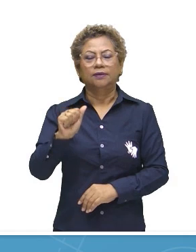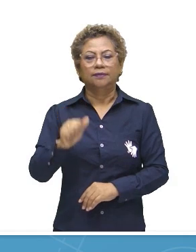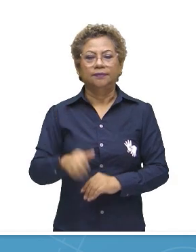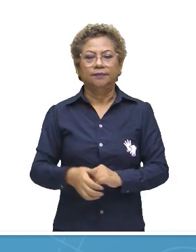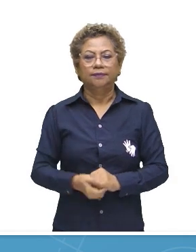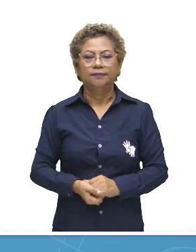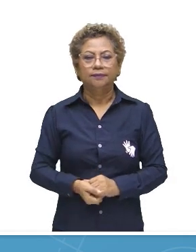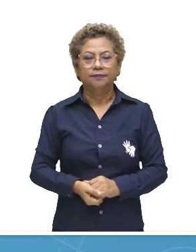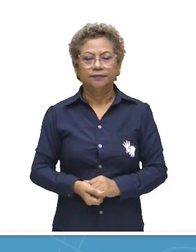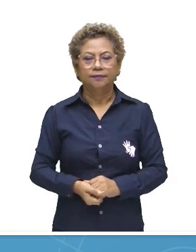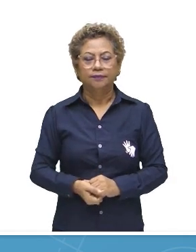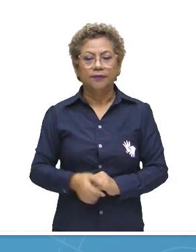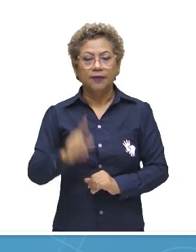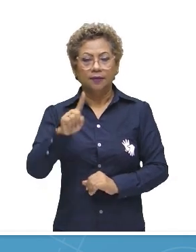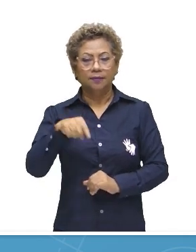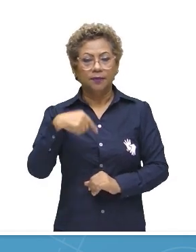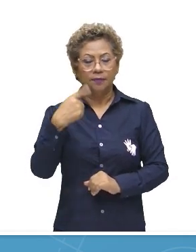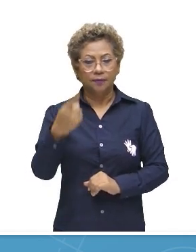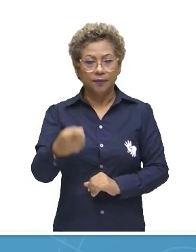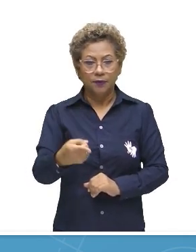Depois, nós vamos dividir